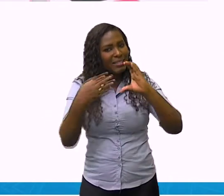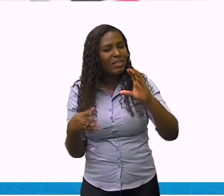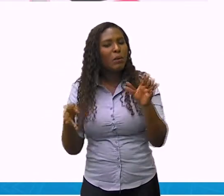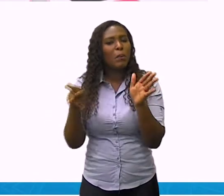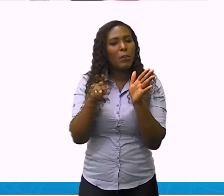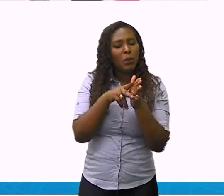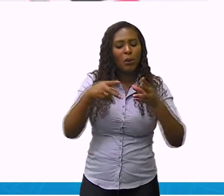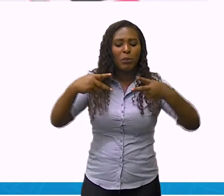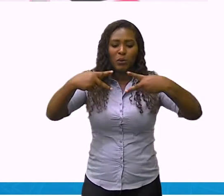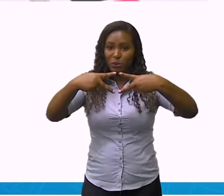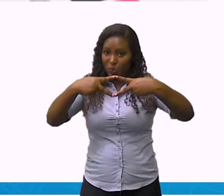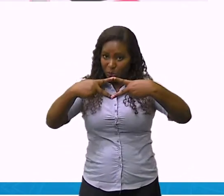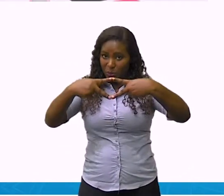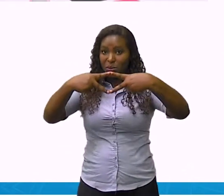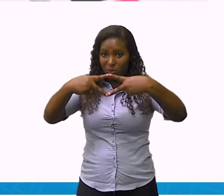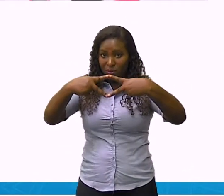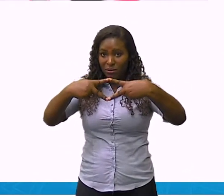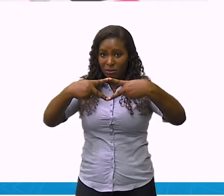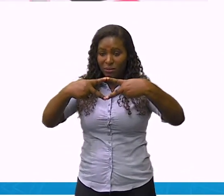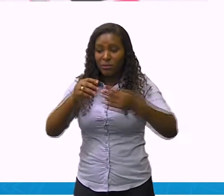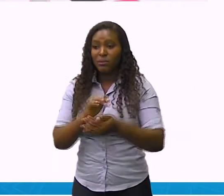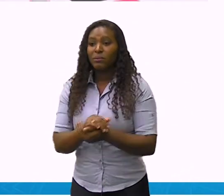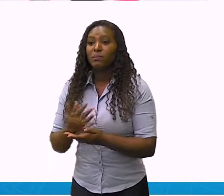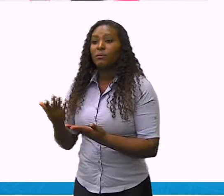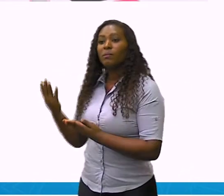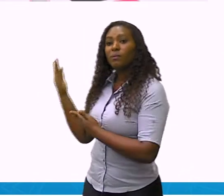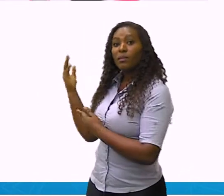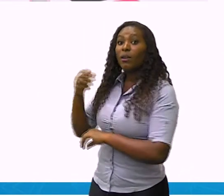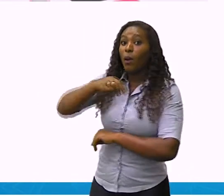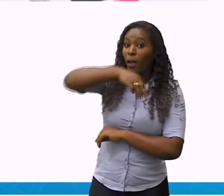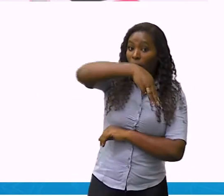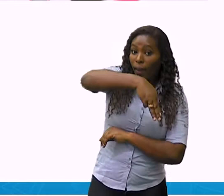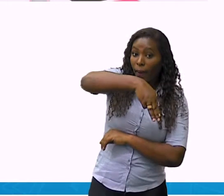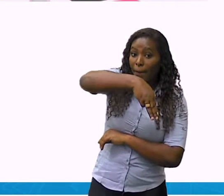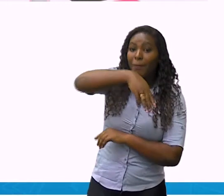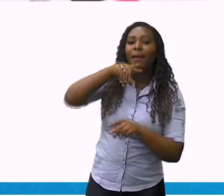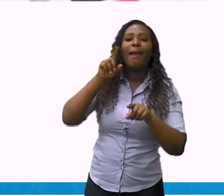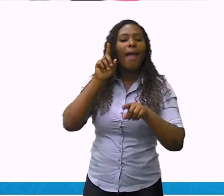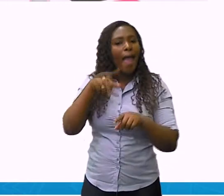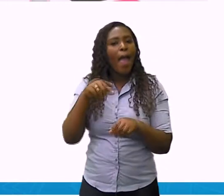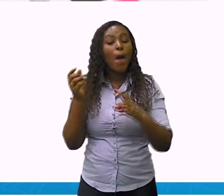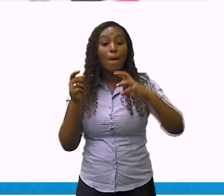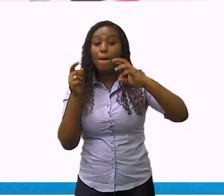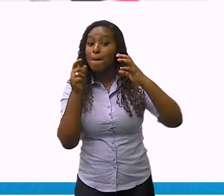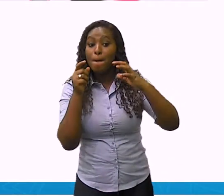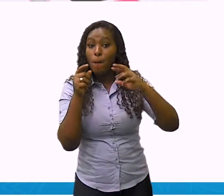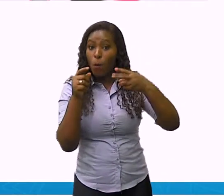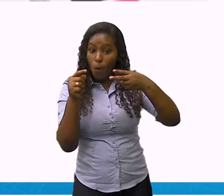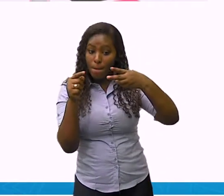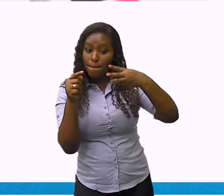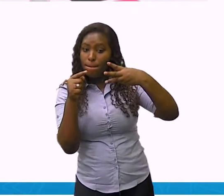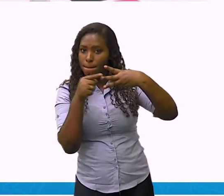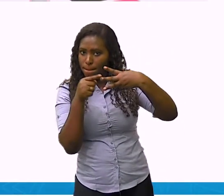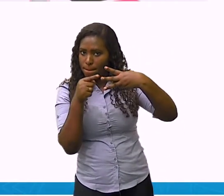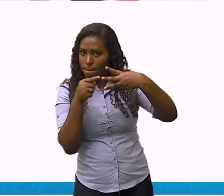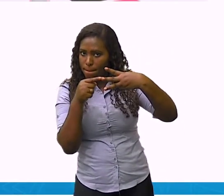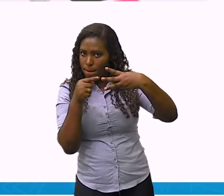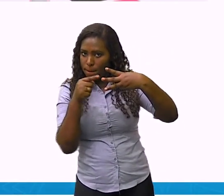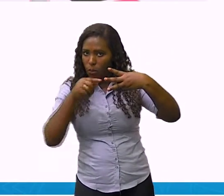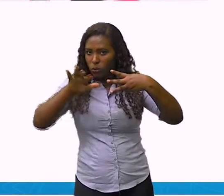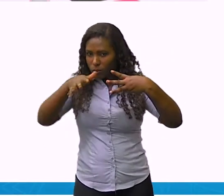ponto médio em cada diagonal, e além disso, as diagonais DB